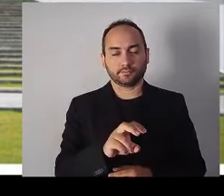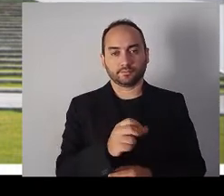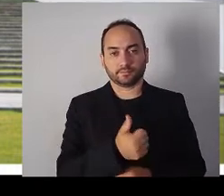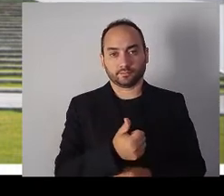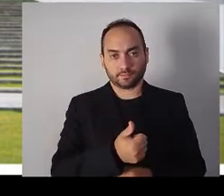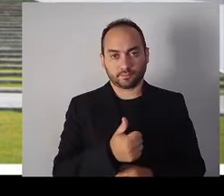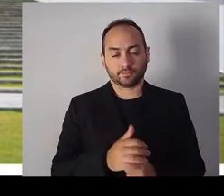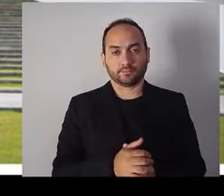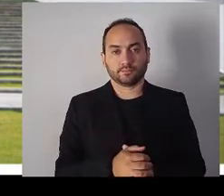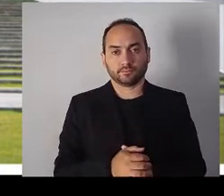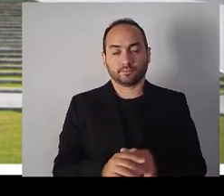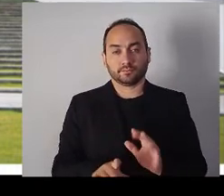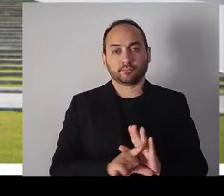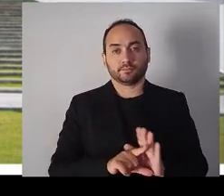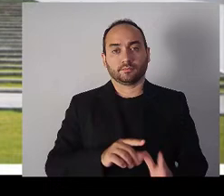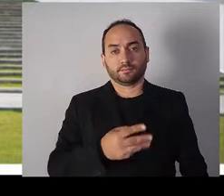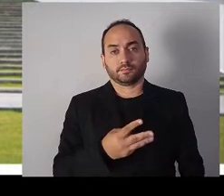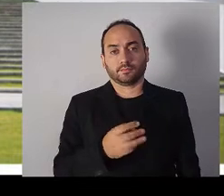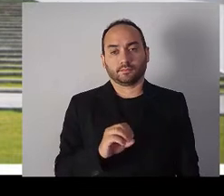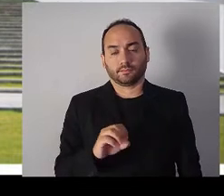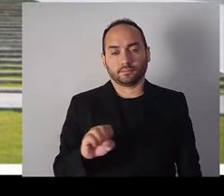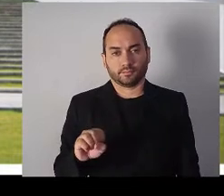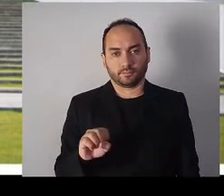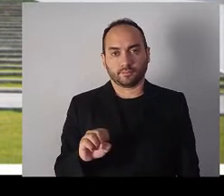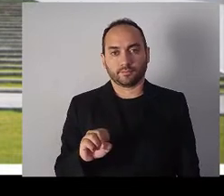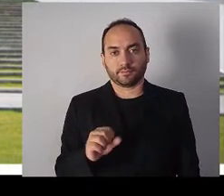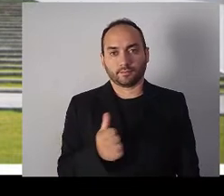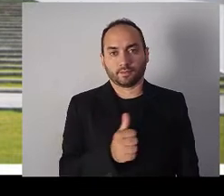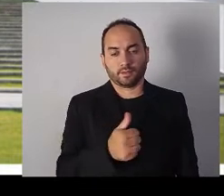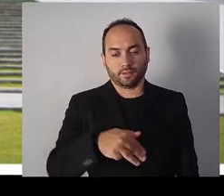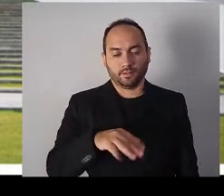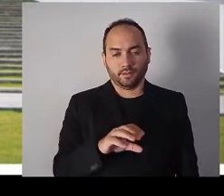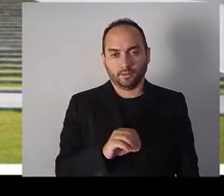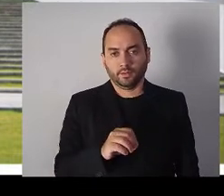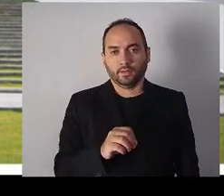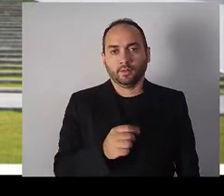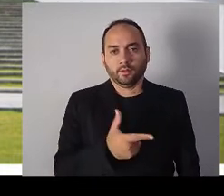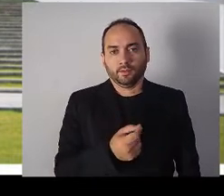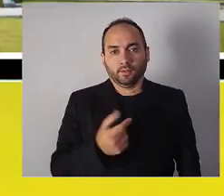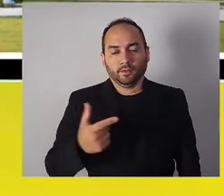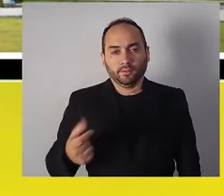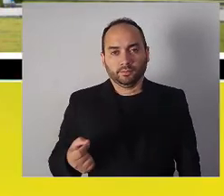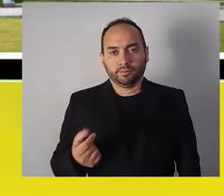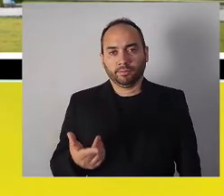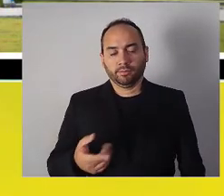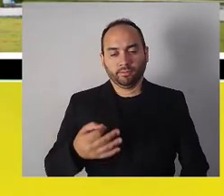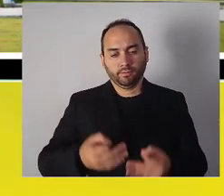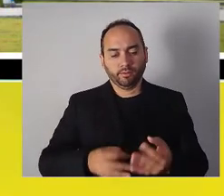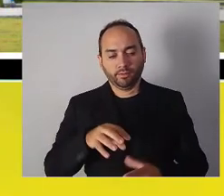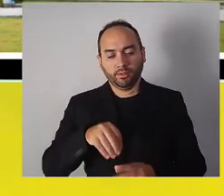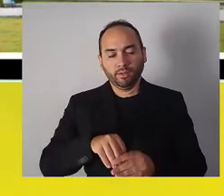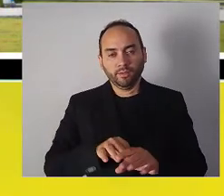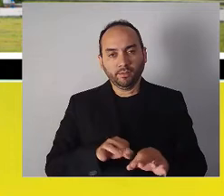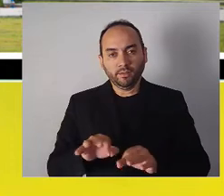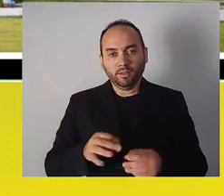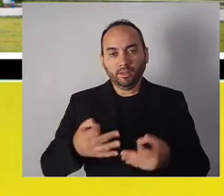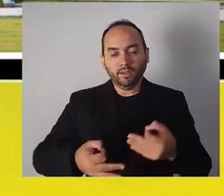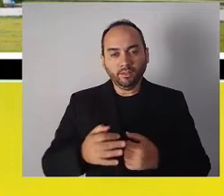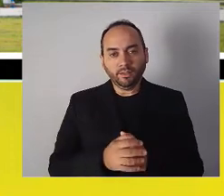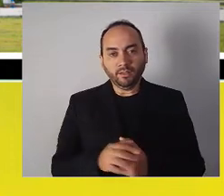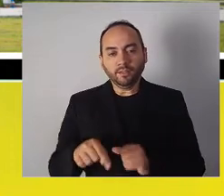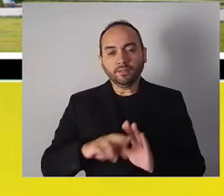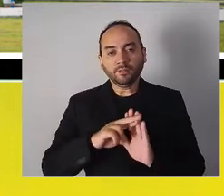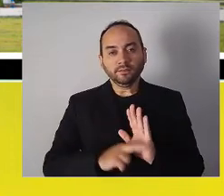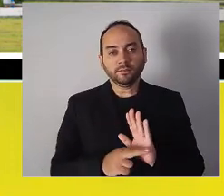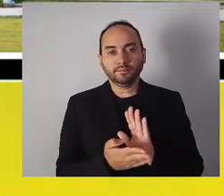1º, da resolução 308, de 11 de março de 2020, do Conselho Nacional de Justiça. É um relatório realmente apenas